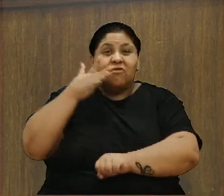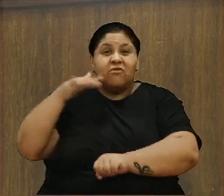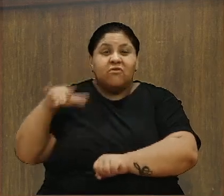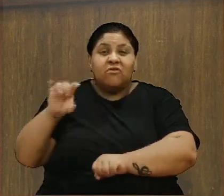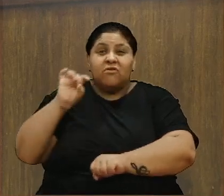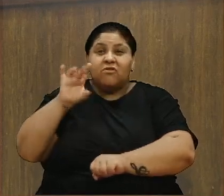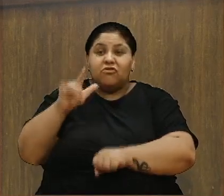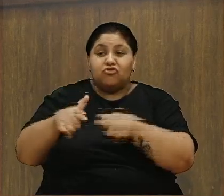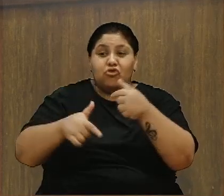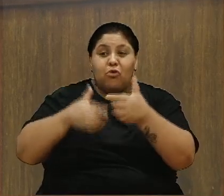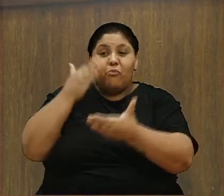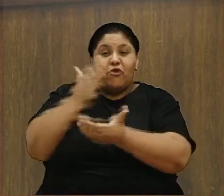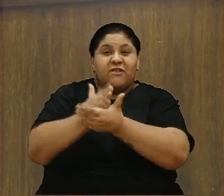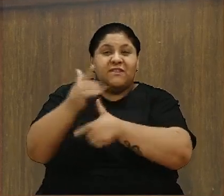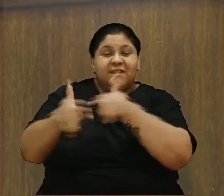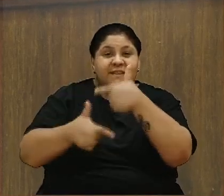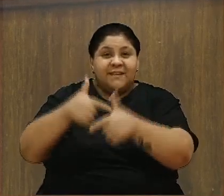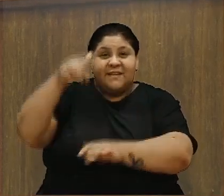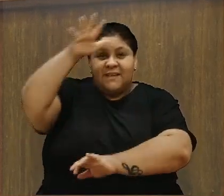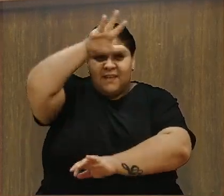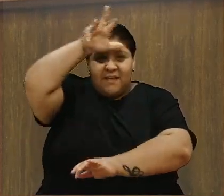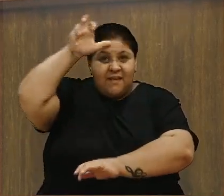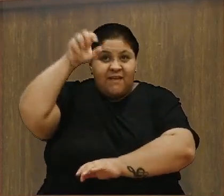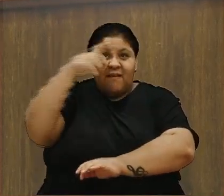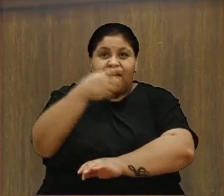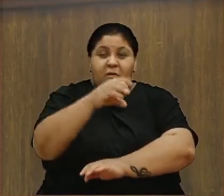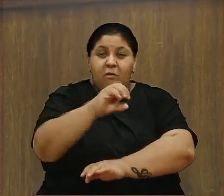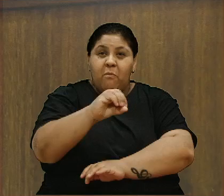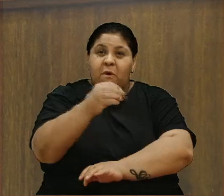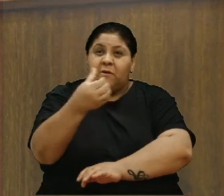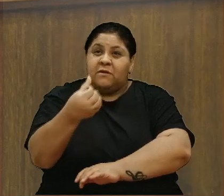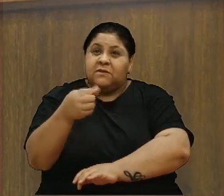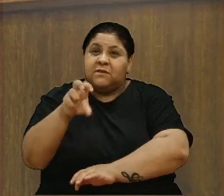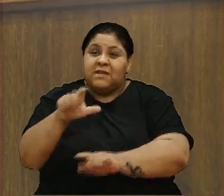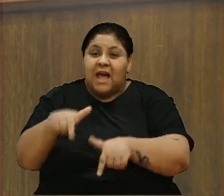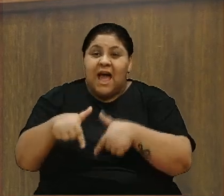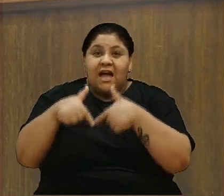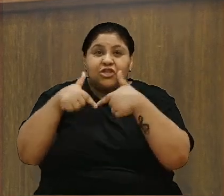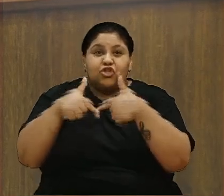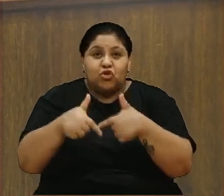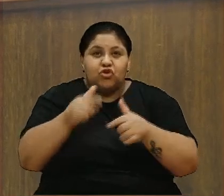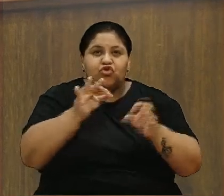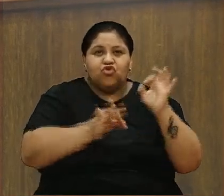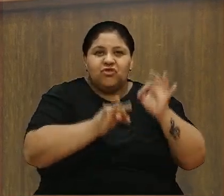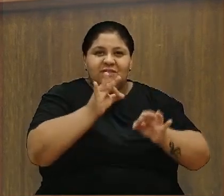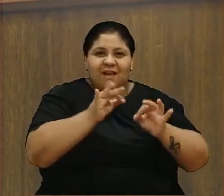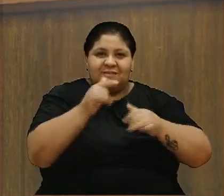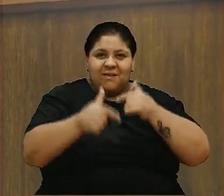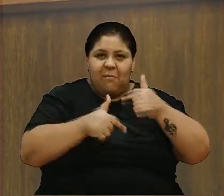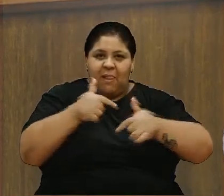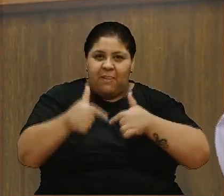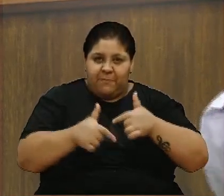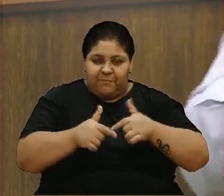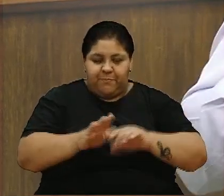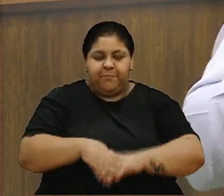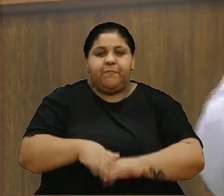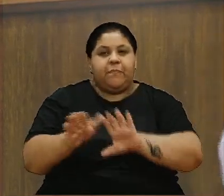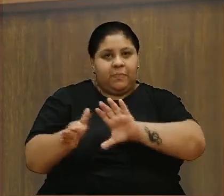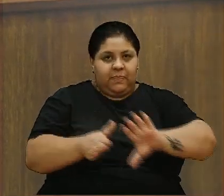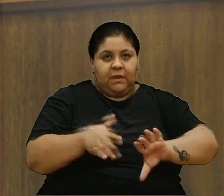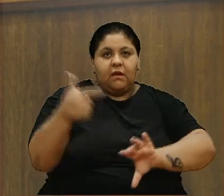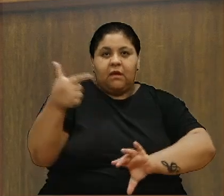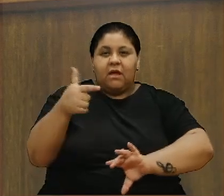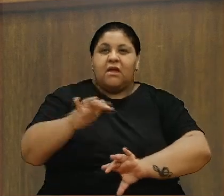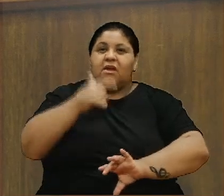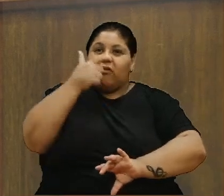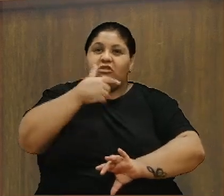processos trabalhistas. O município é réu em 1.065 ações ativas. Então, é isso que acontece. A segunda questão é que eu acho